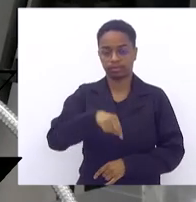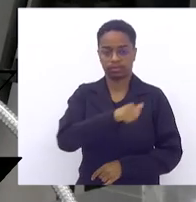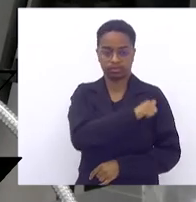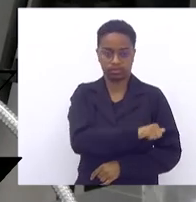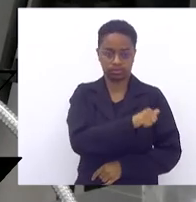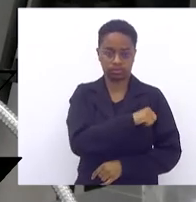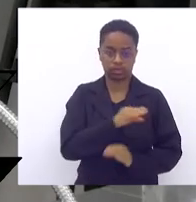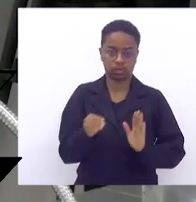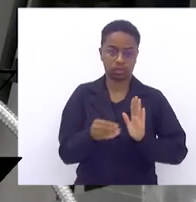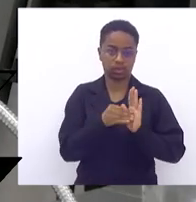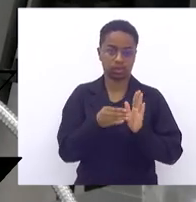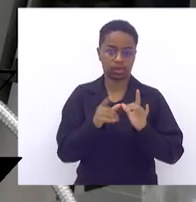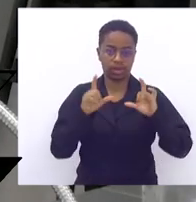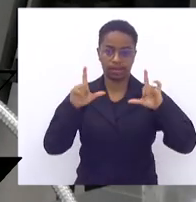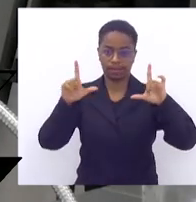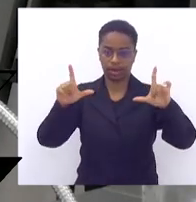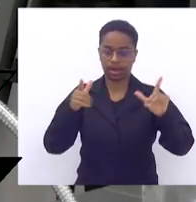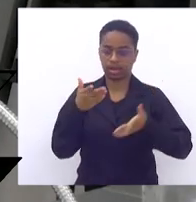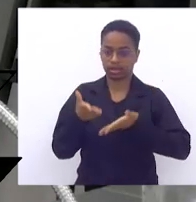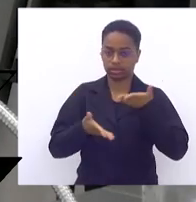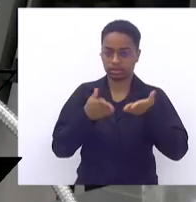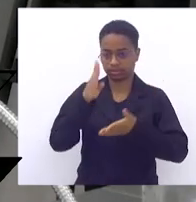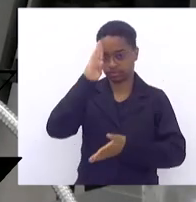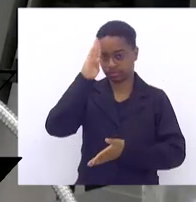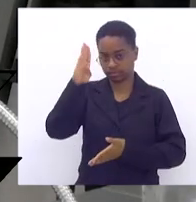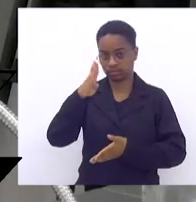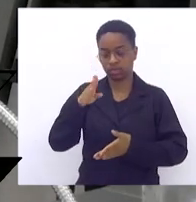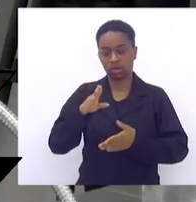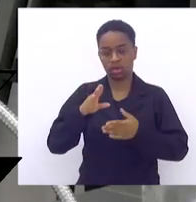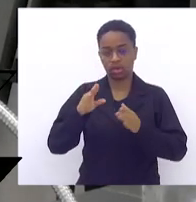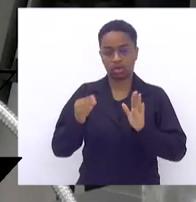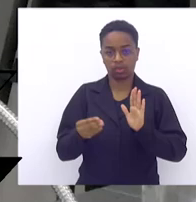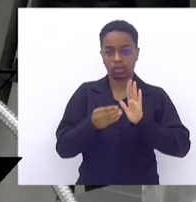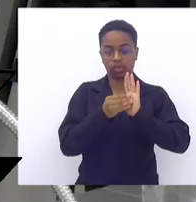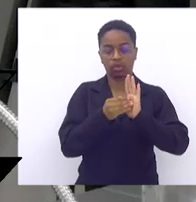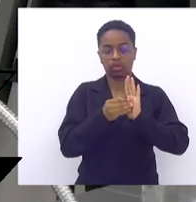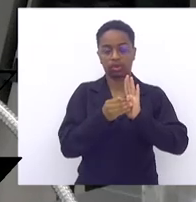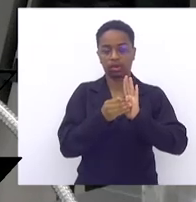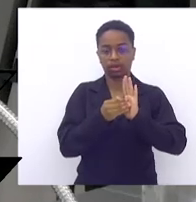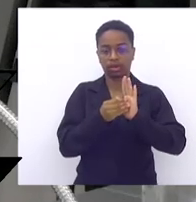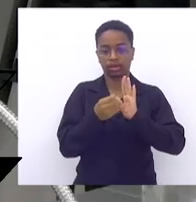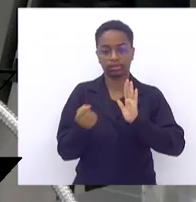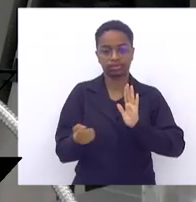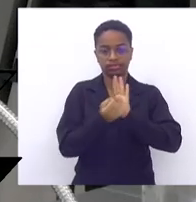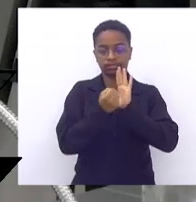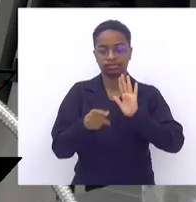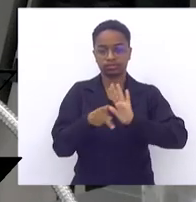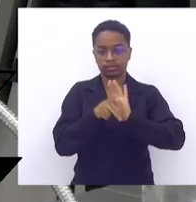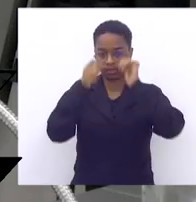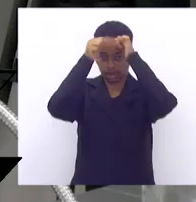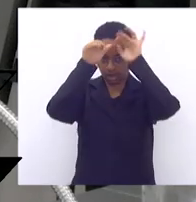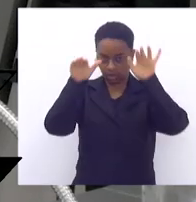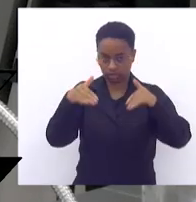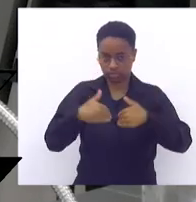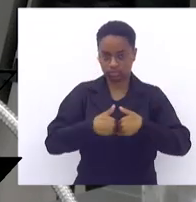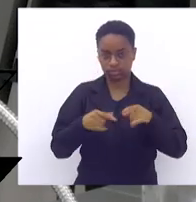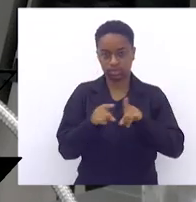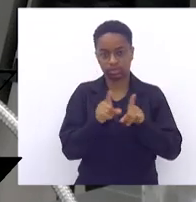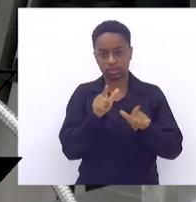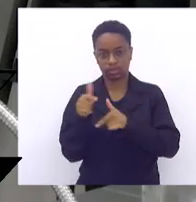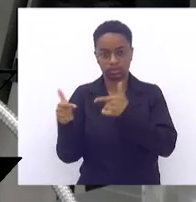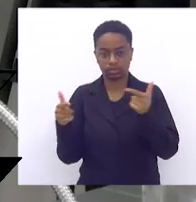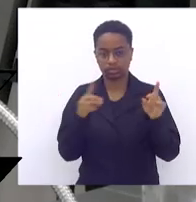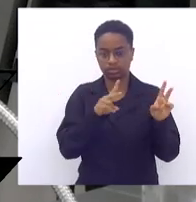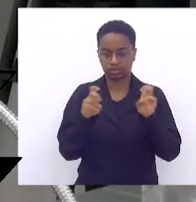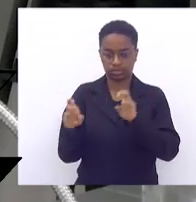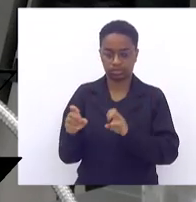inserir nas placas de atendimento prioritário o símbolo mundial do autismo e da outras providências. Para parecer, deputado